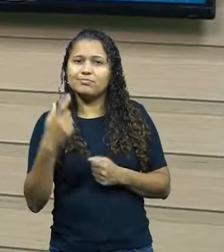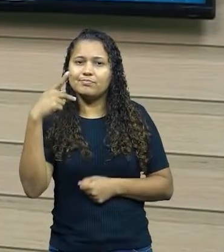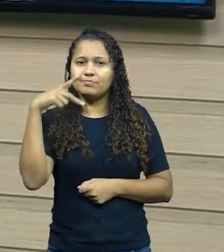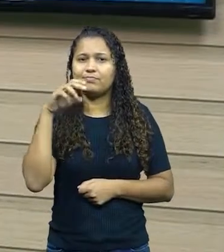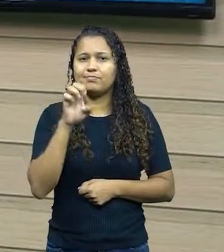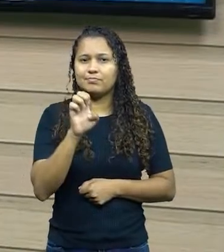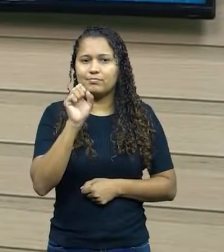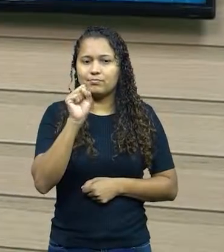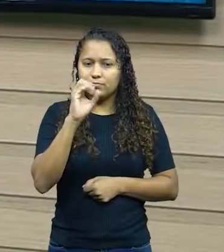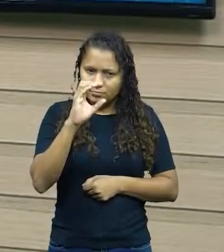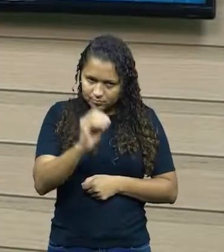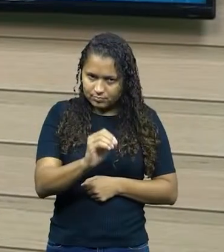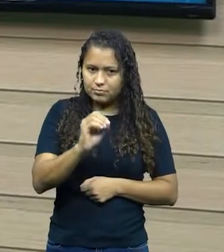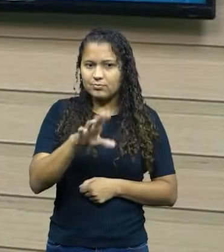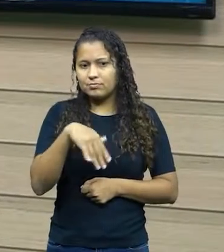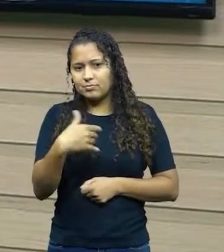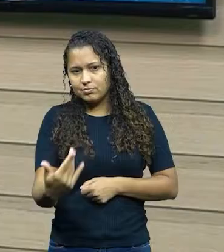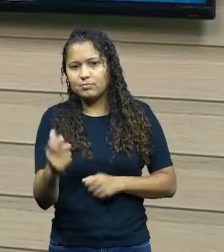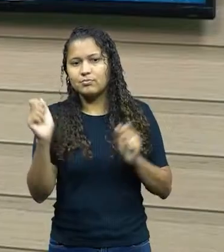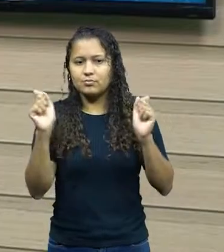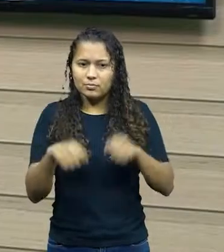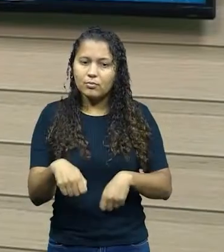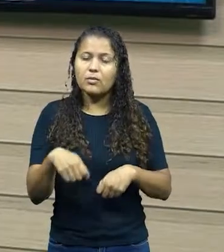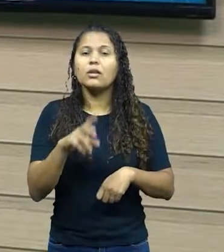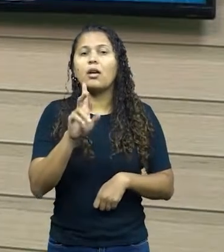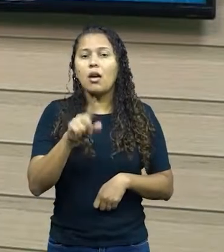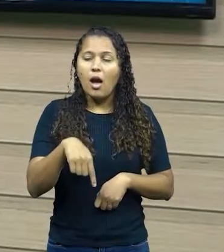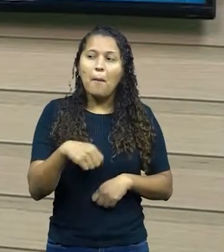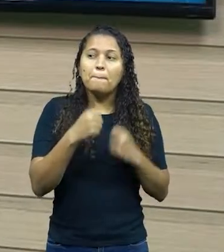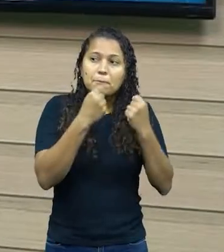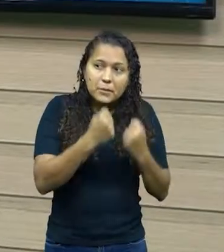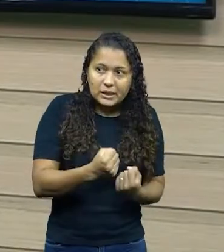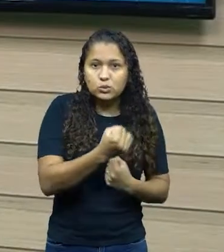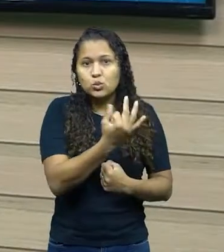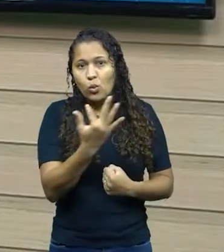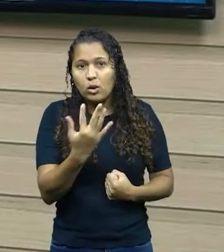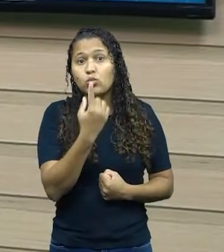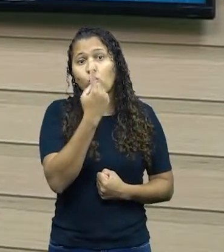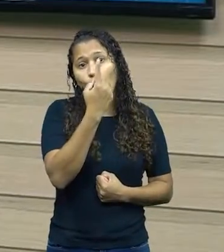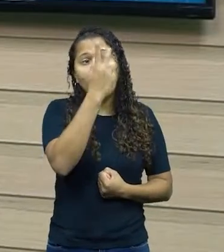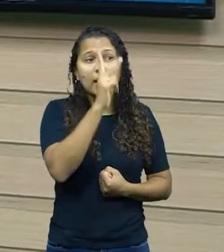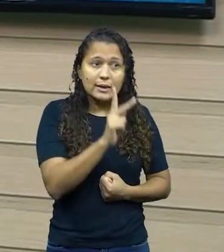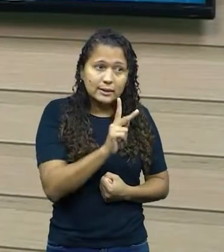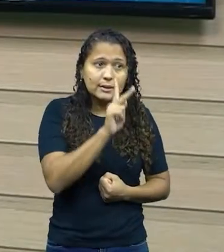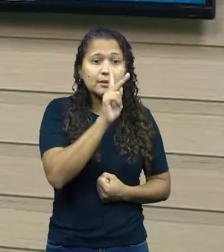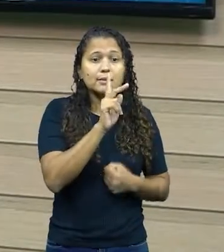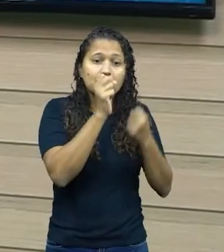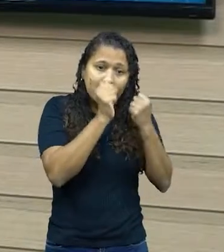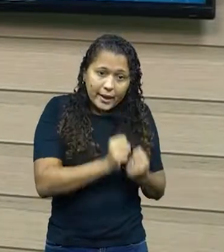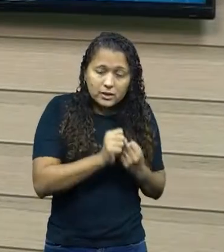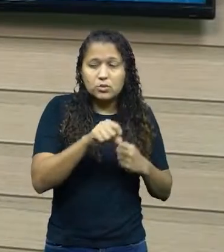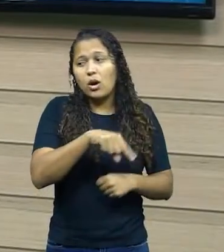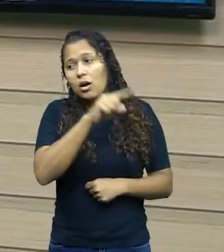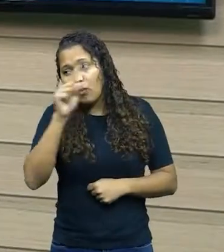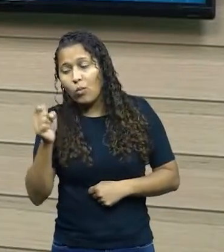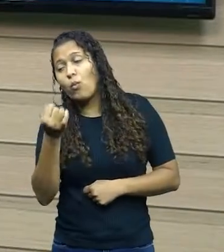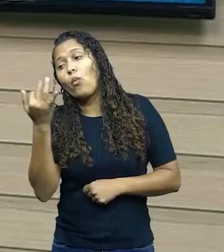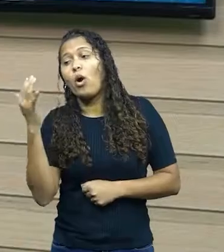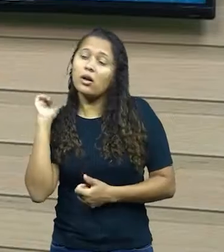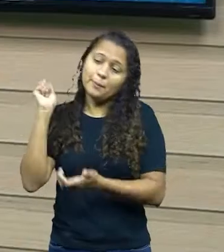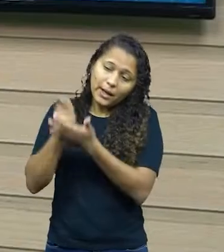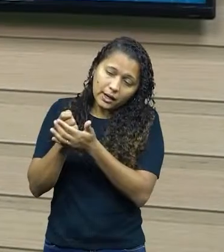X peso significa X valor. É para isso que serve a metrologia,